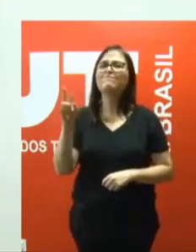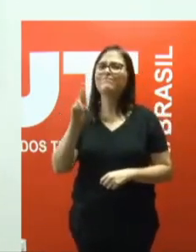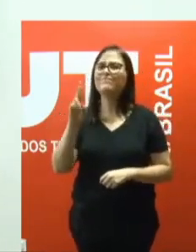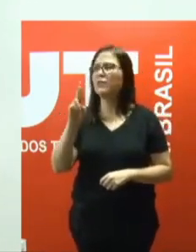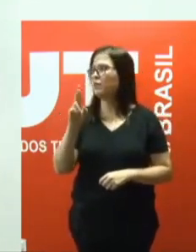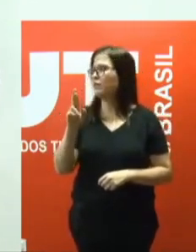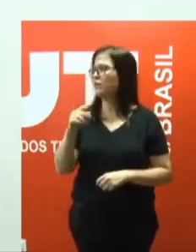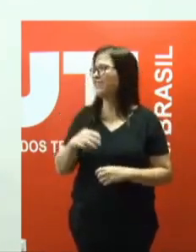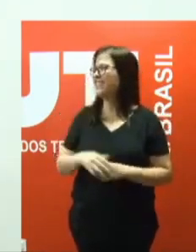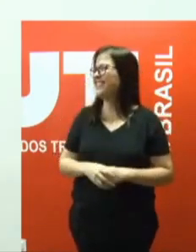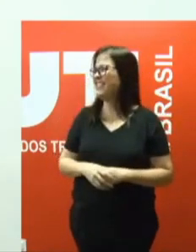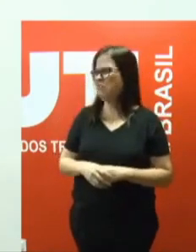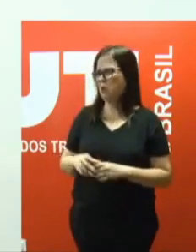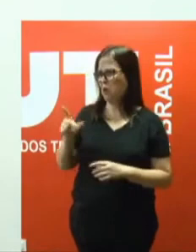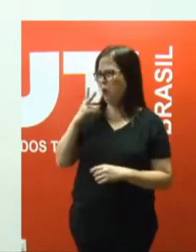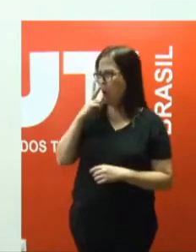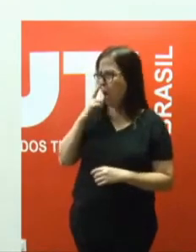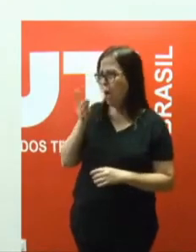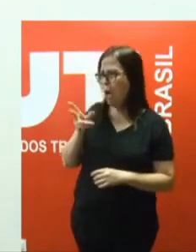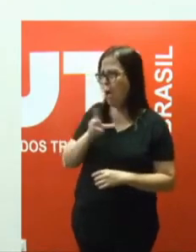vocês...